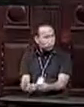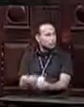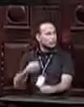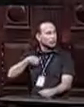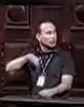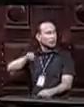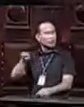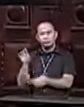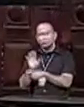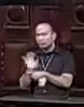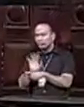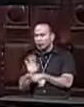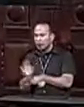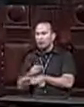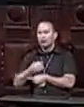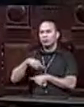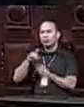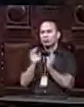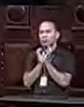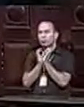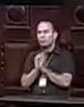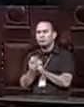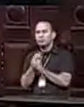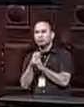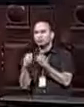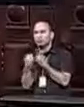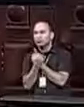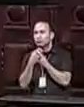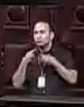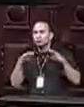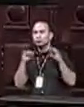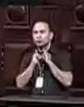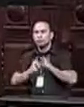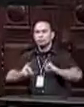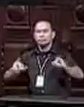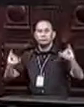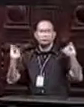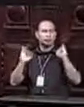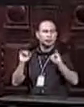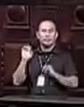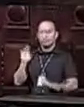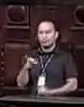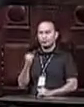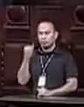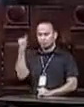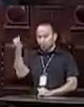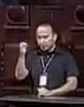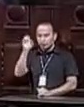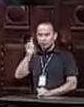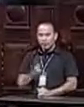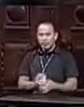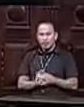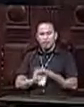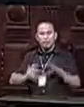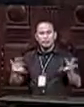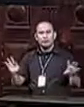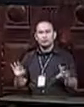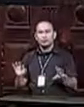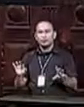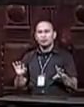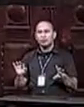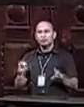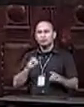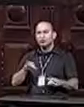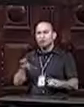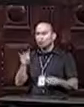cinema, frequentar um movimento social. Tudo isso é formativo, tudo isso faz parte da sua formação integral. O direito à educação não é só o direito à escola.